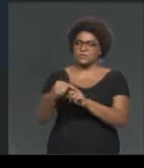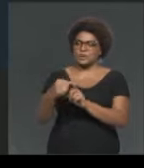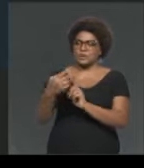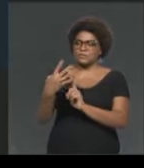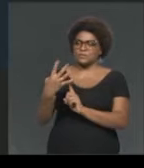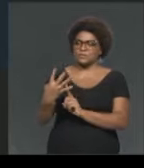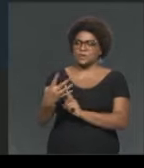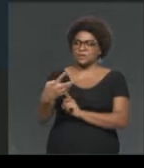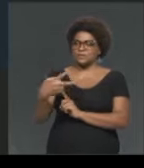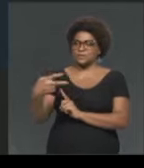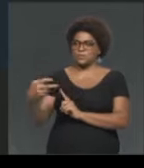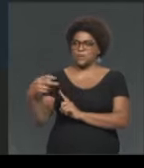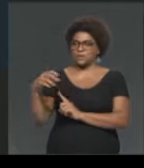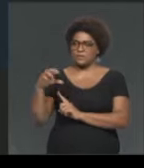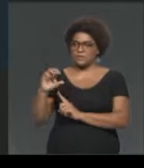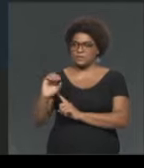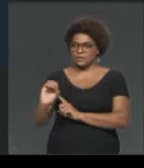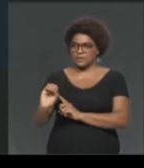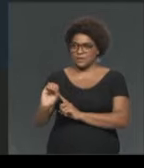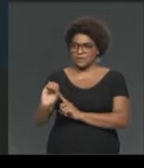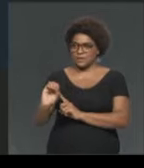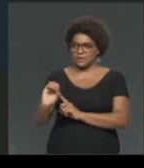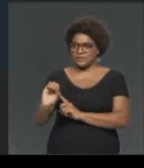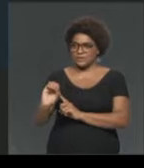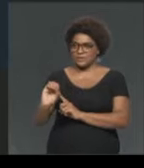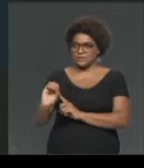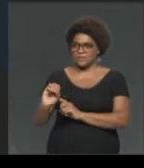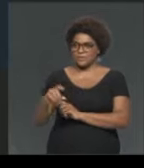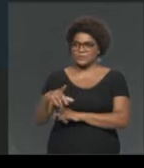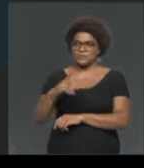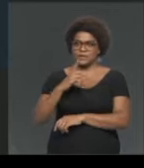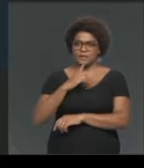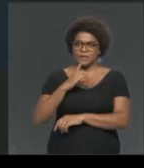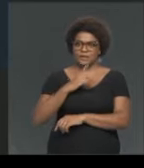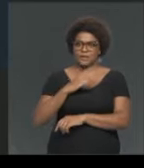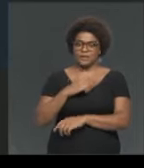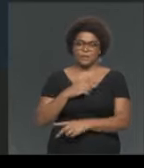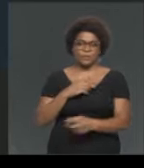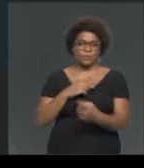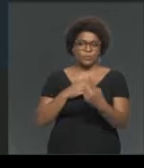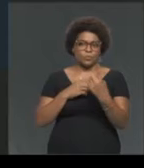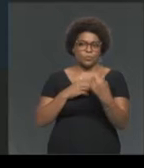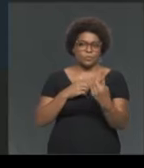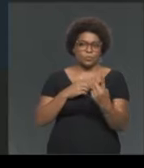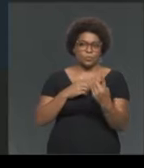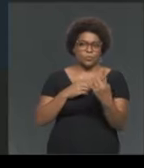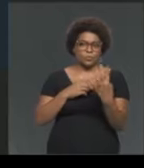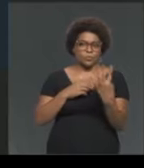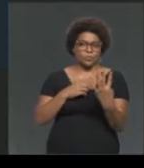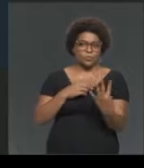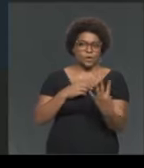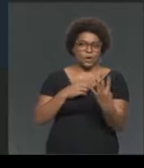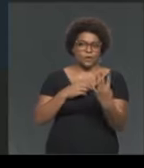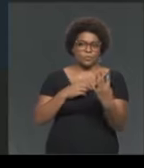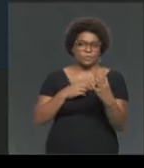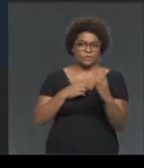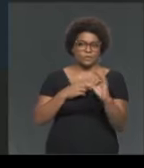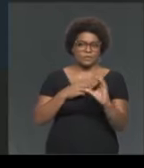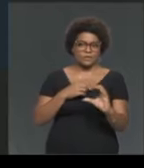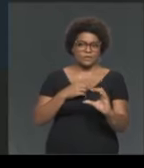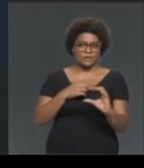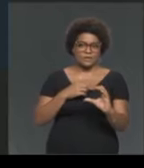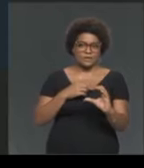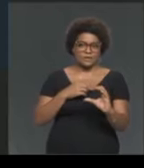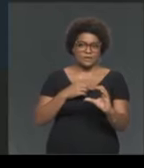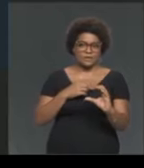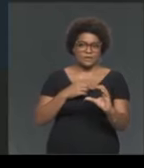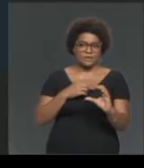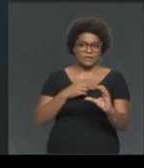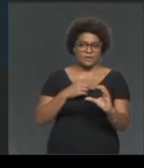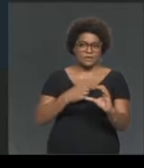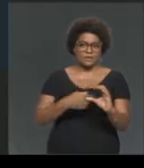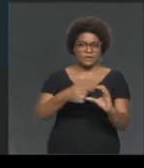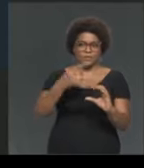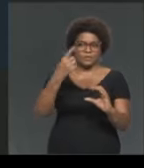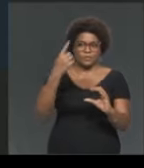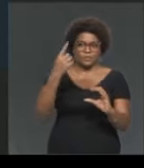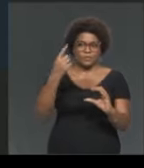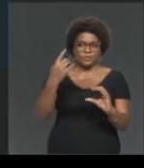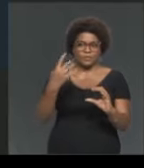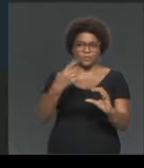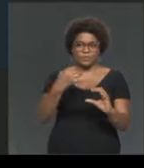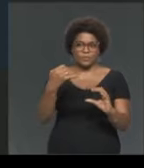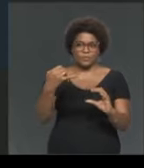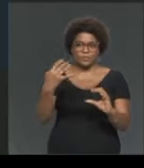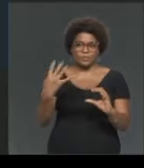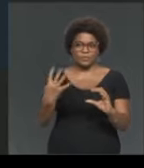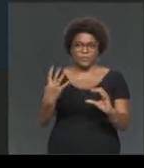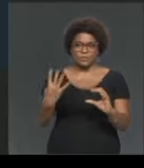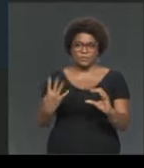4 igual a 0. Está aqui, ó, o a igual a 1, o b igual a menos 4 e o c igual a 4. Nesse caso, o delta vai dar